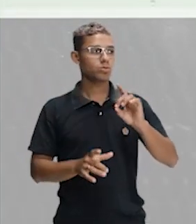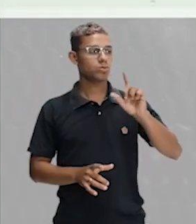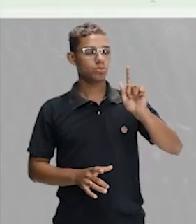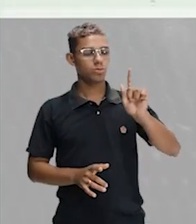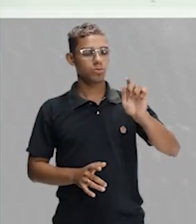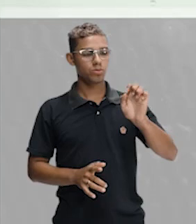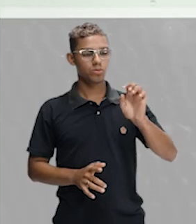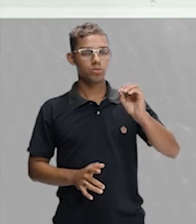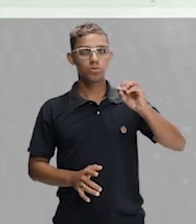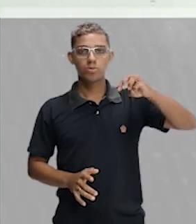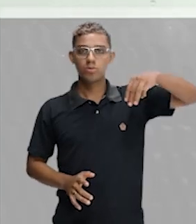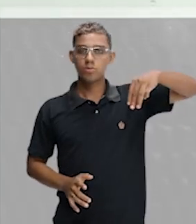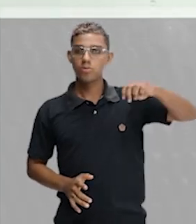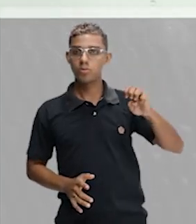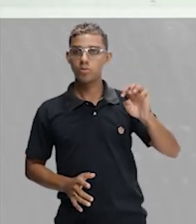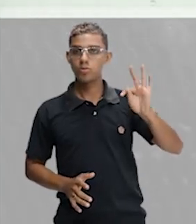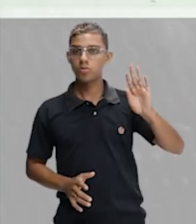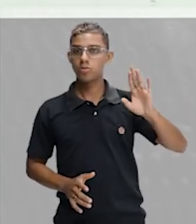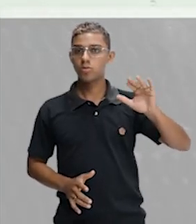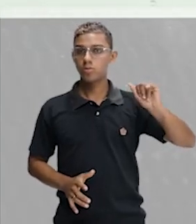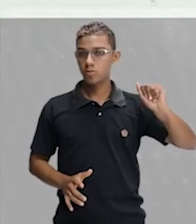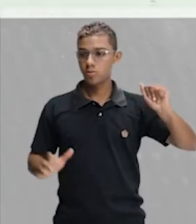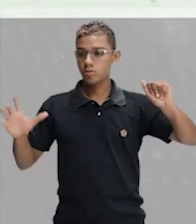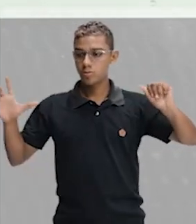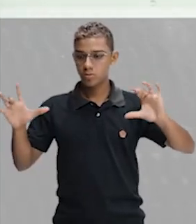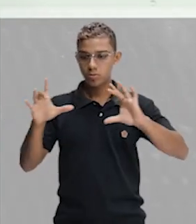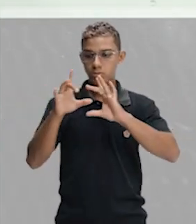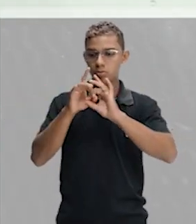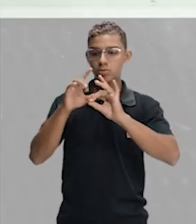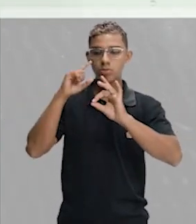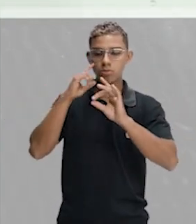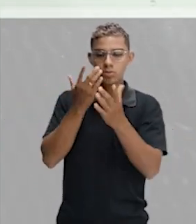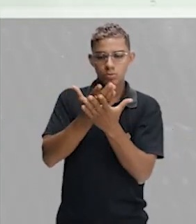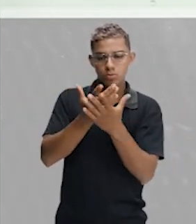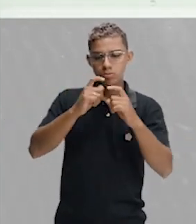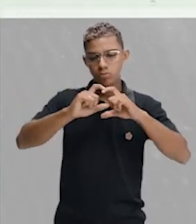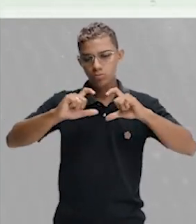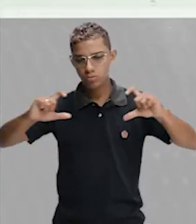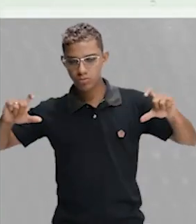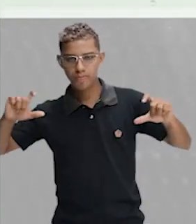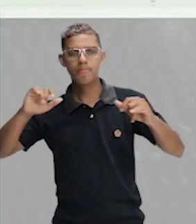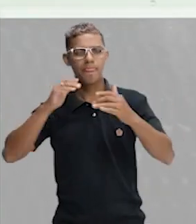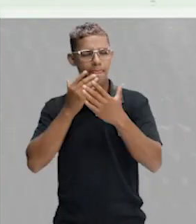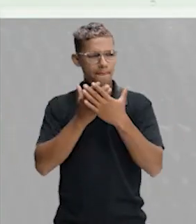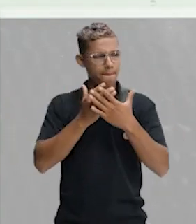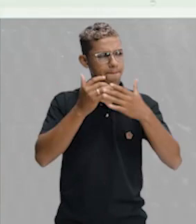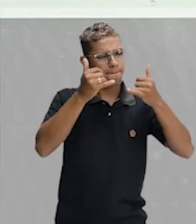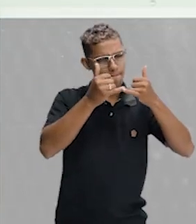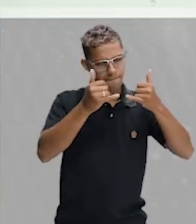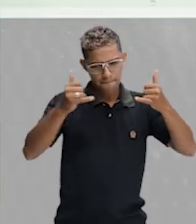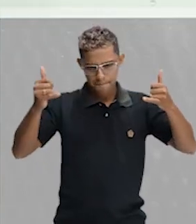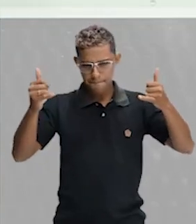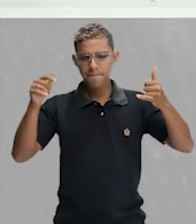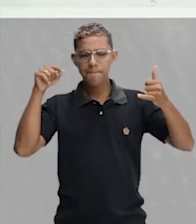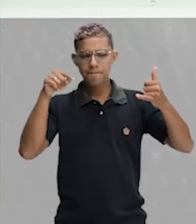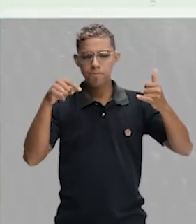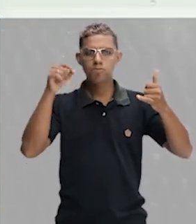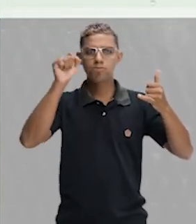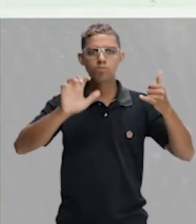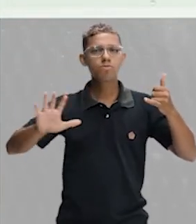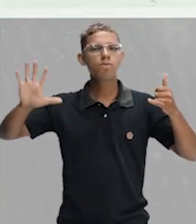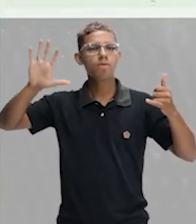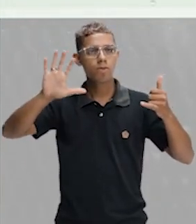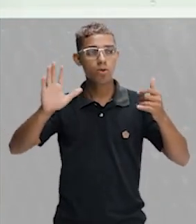a gente viu que a gente pode representar uma reta através de uma equação estudamos aí a equação geral da reta tá